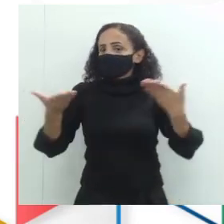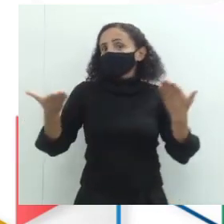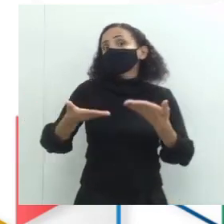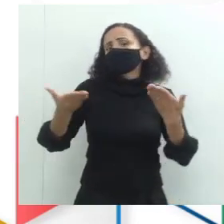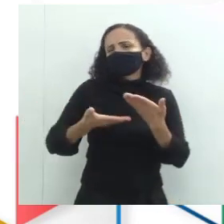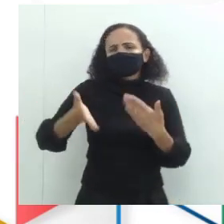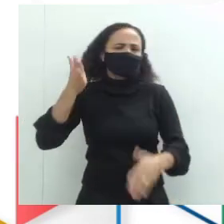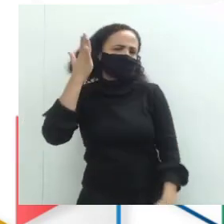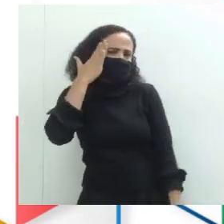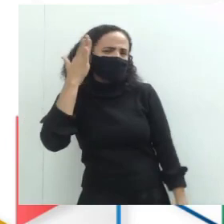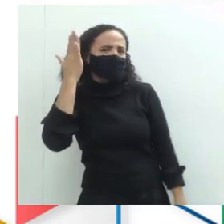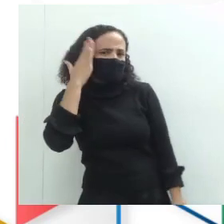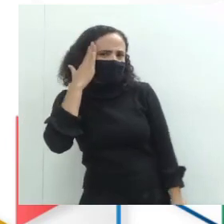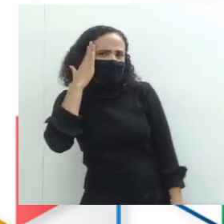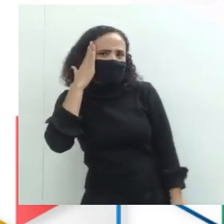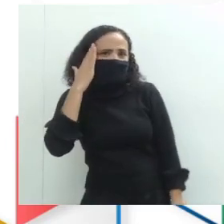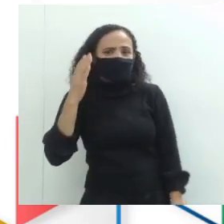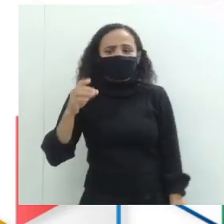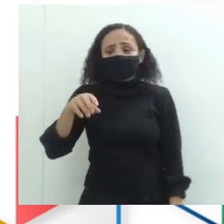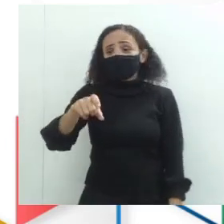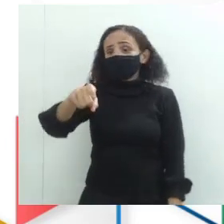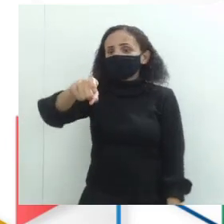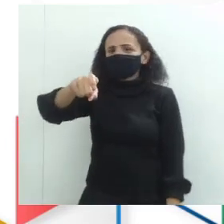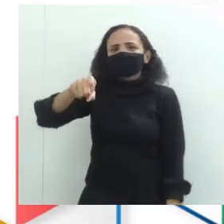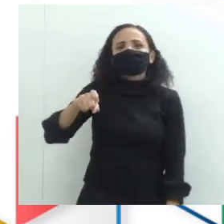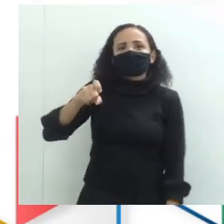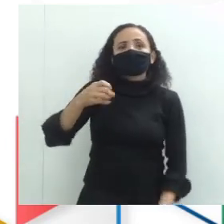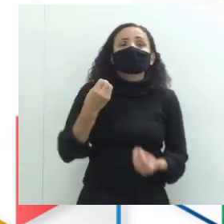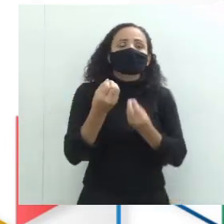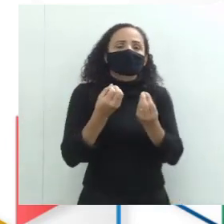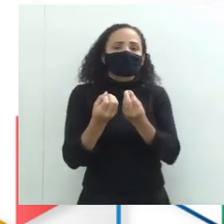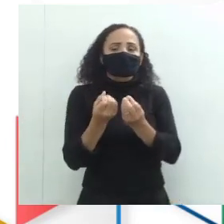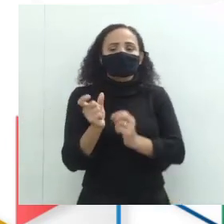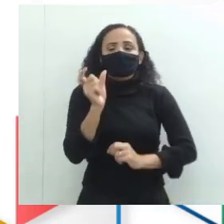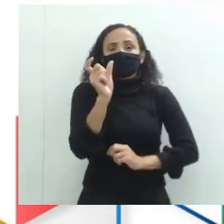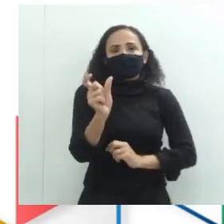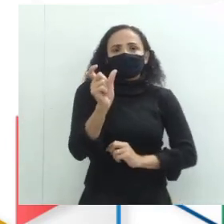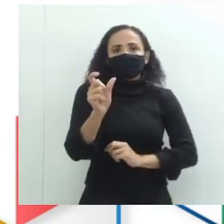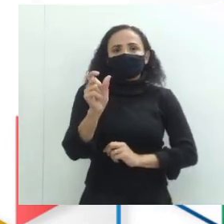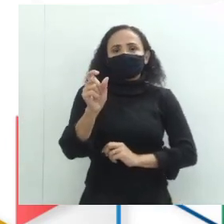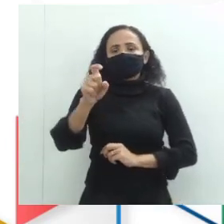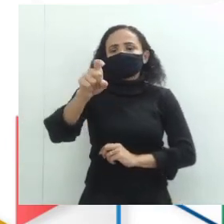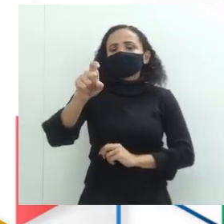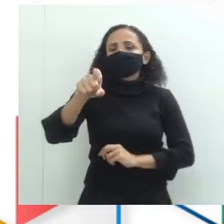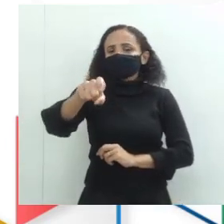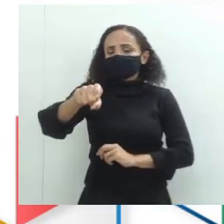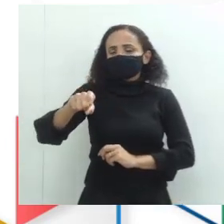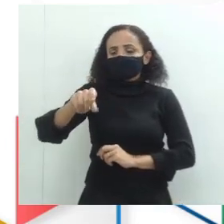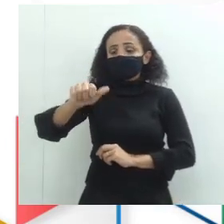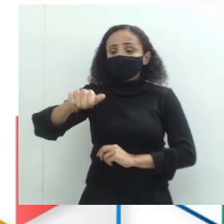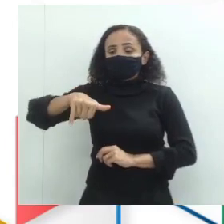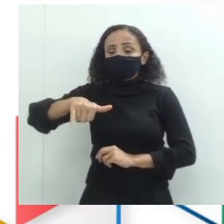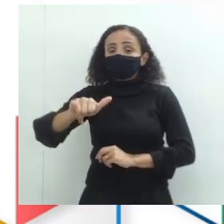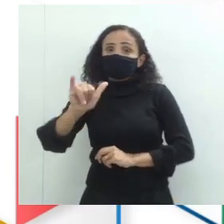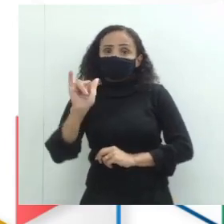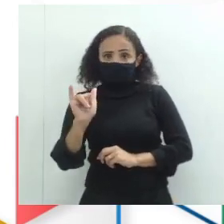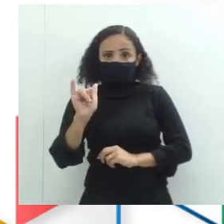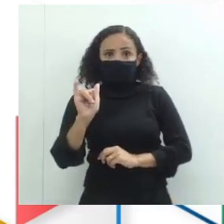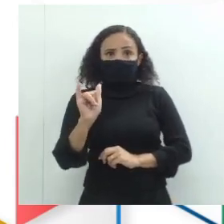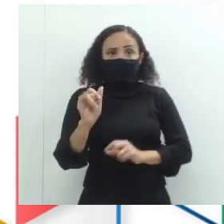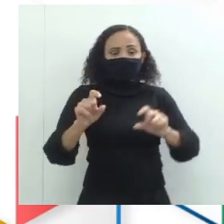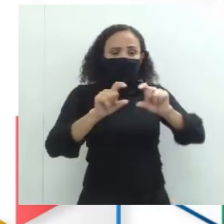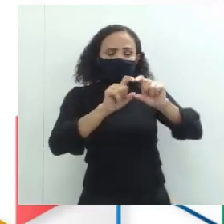Deu para entender? O X da questão vem da tradução em árabe da palavra coisa, o que eu